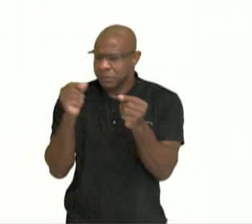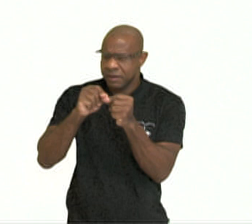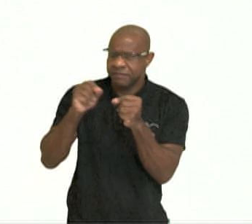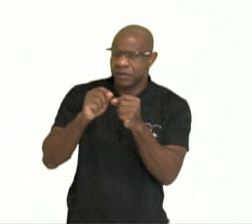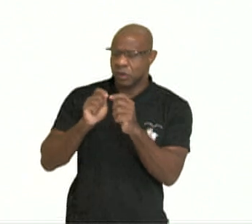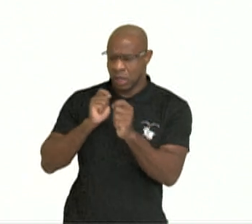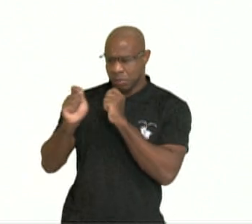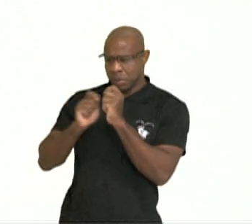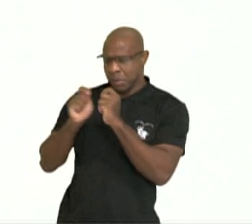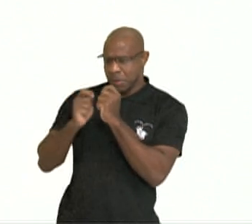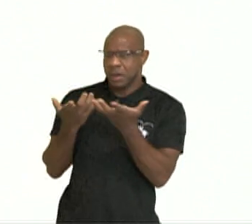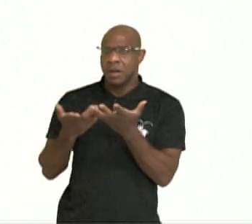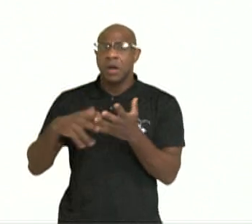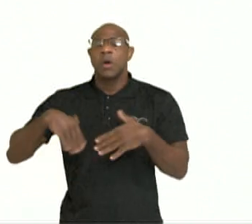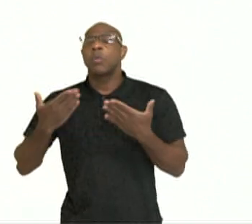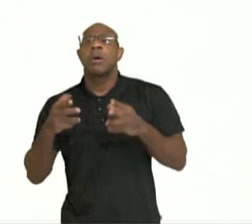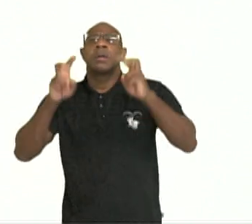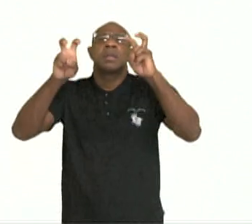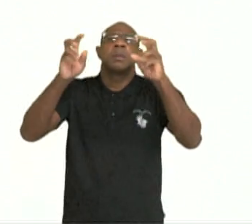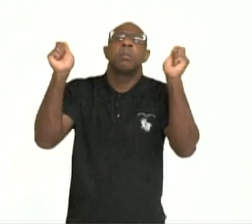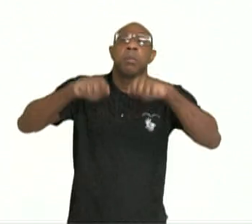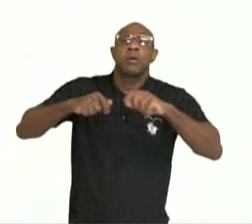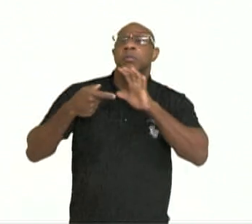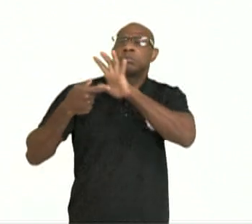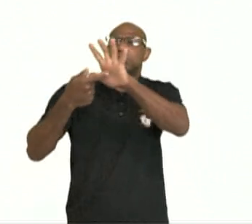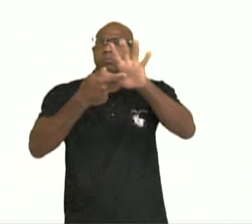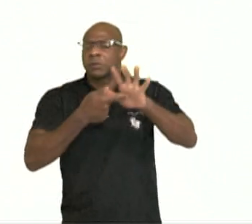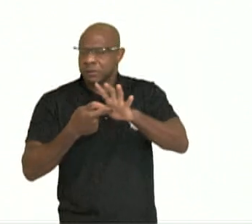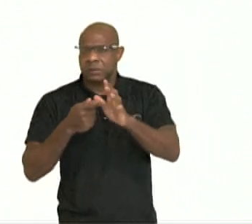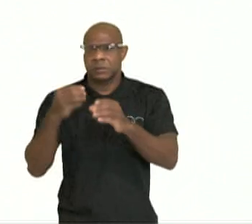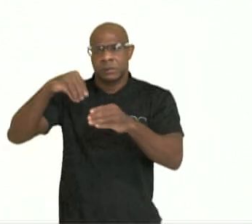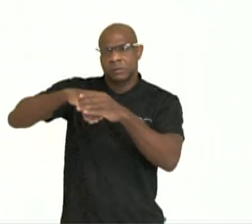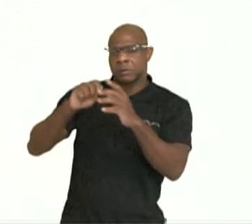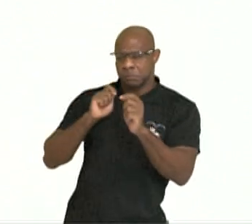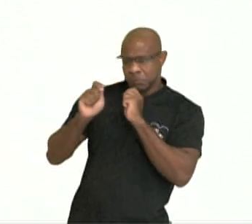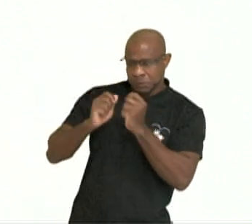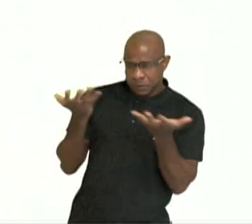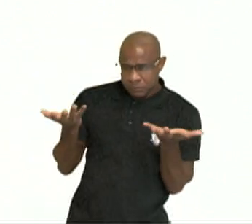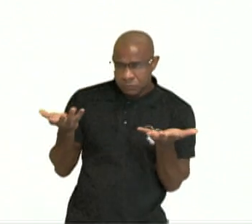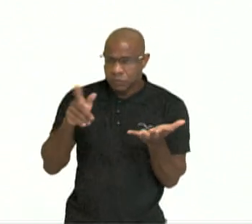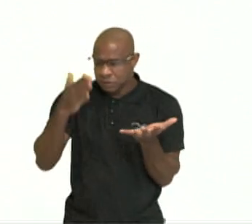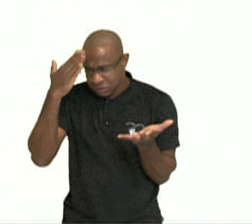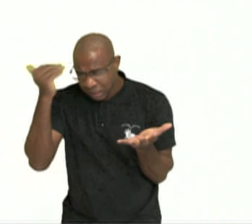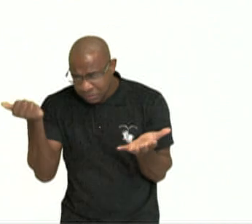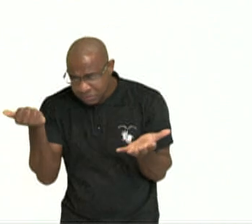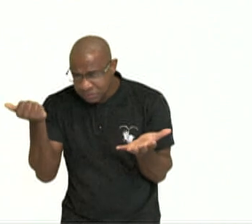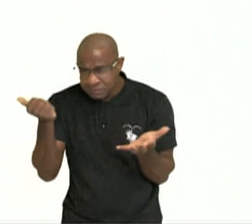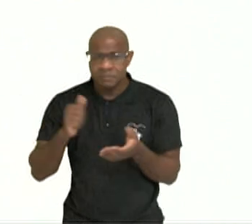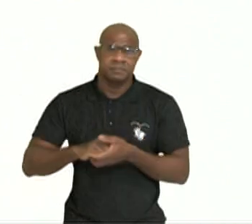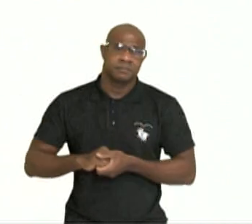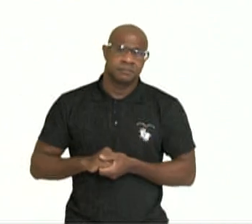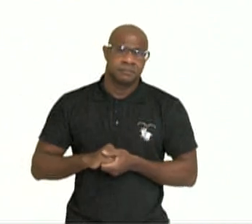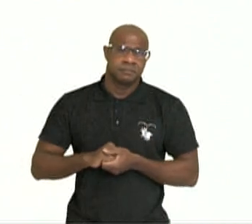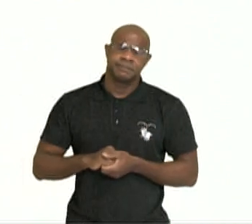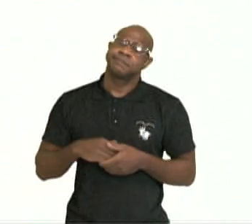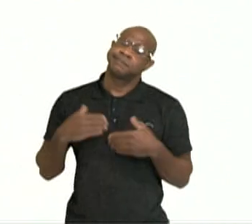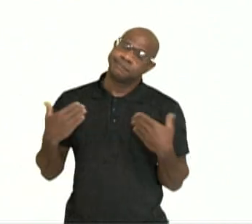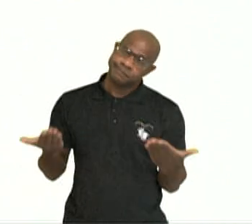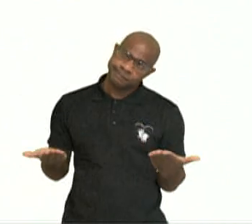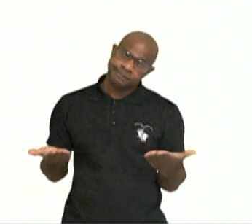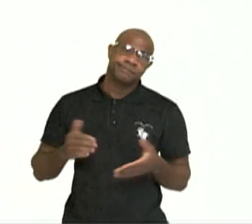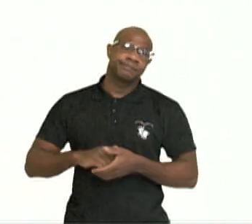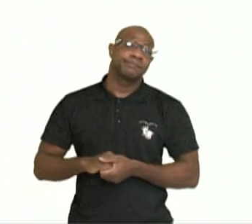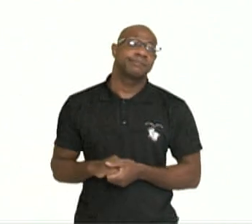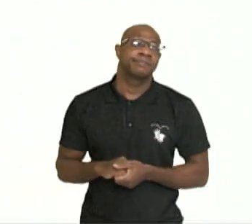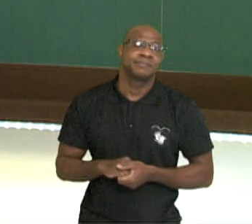reportagem? Que assuntos podem ser apresentados em uma reportagem? Você sabe? Pois é, olha